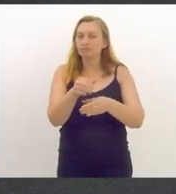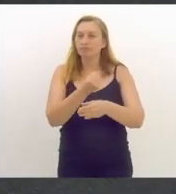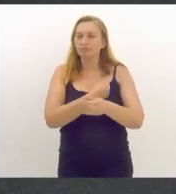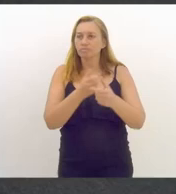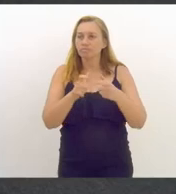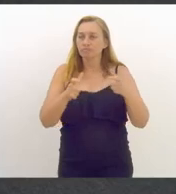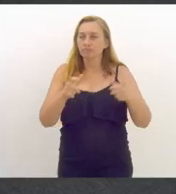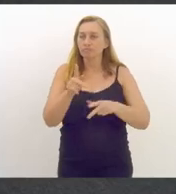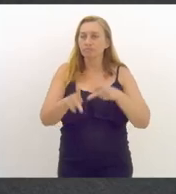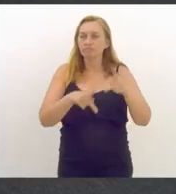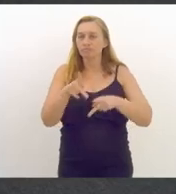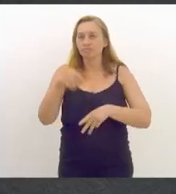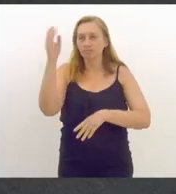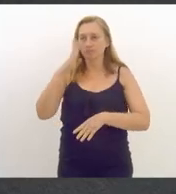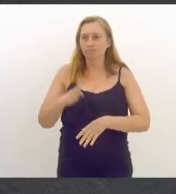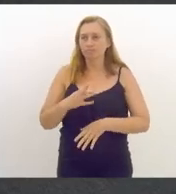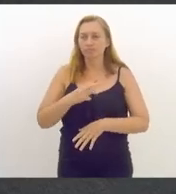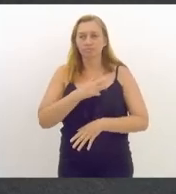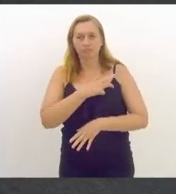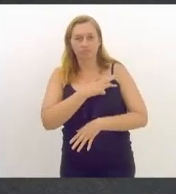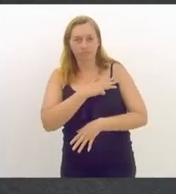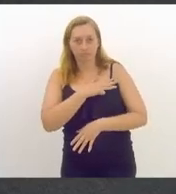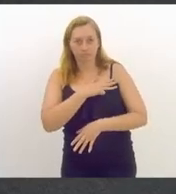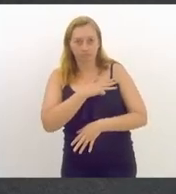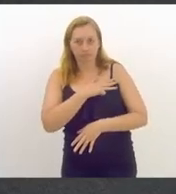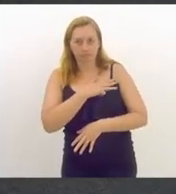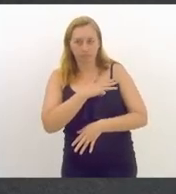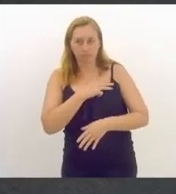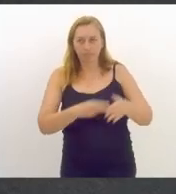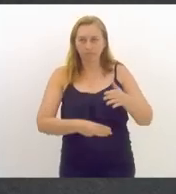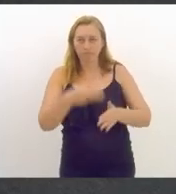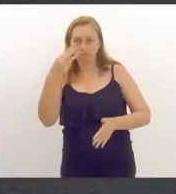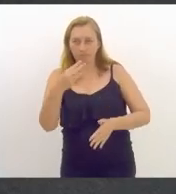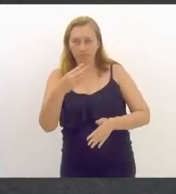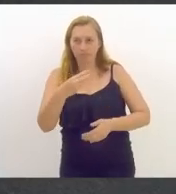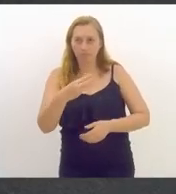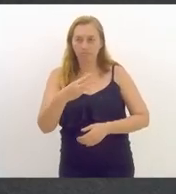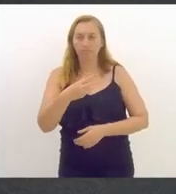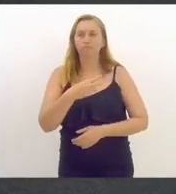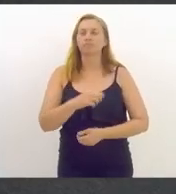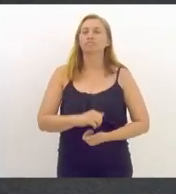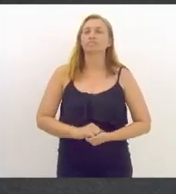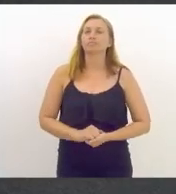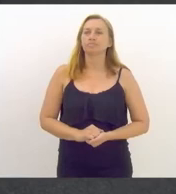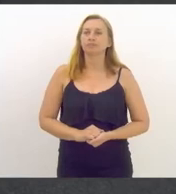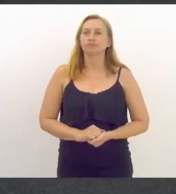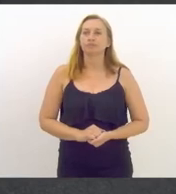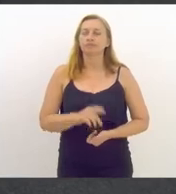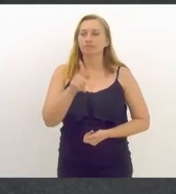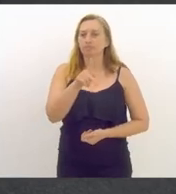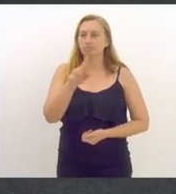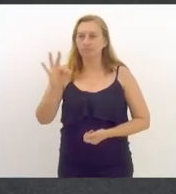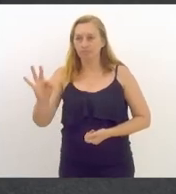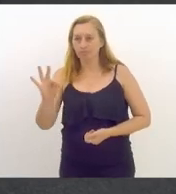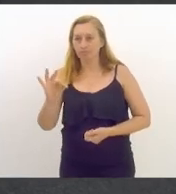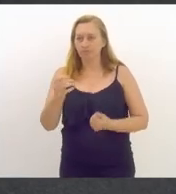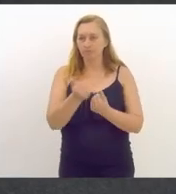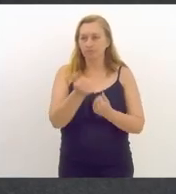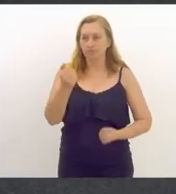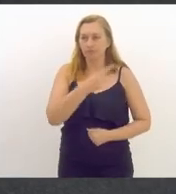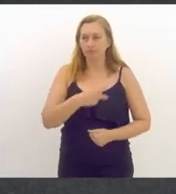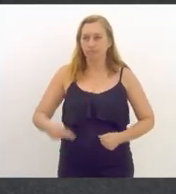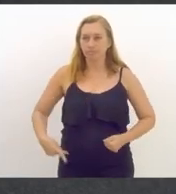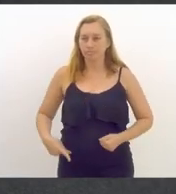população brasileira o presidente eleito pela terceira vez é Luiz Inácio Lula da Silva do PT e o vice-presidente